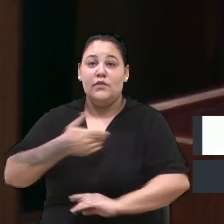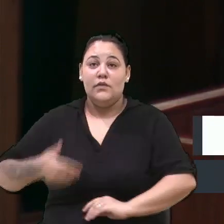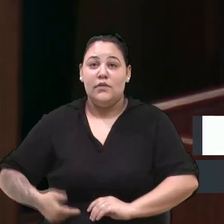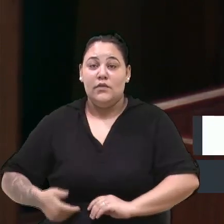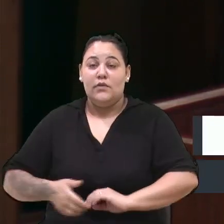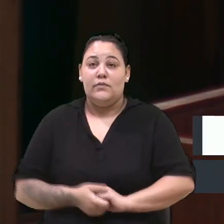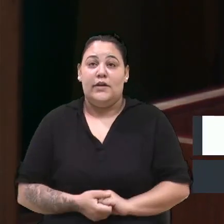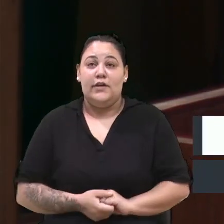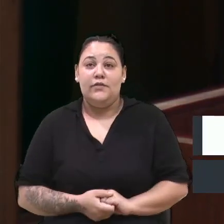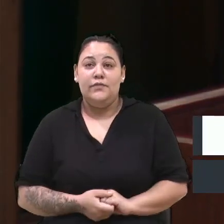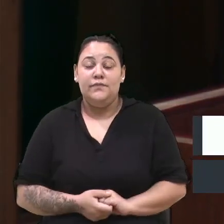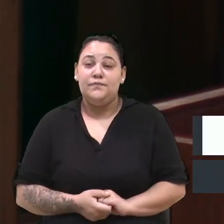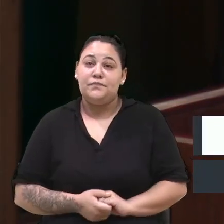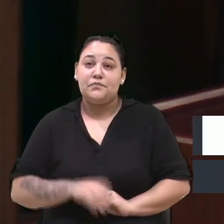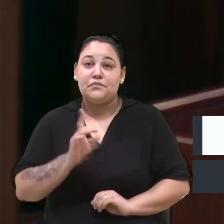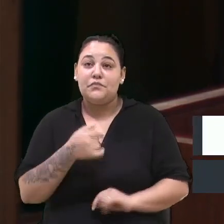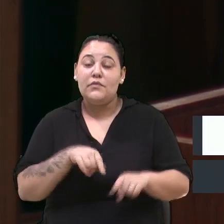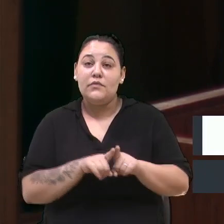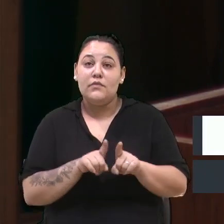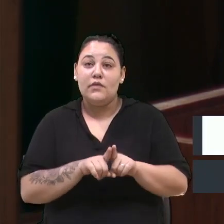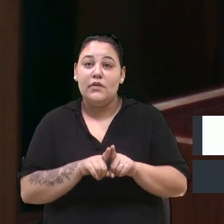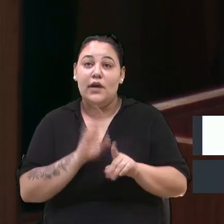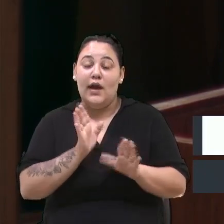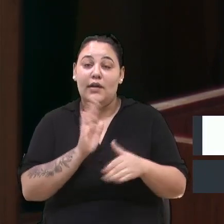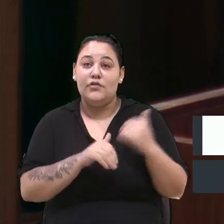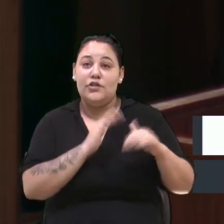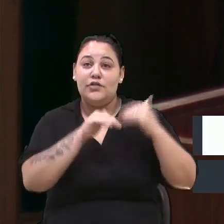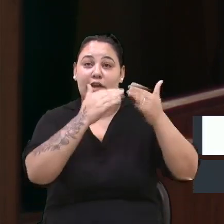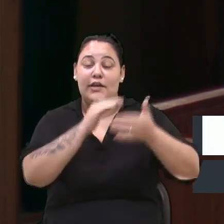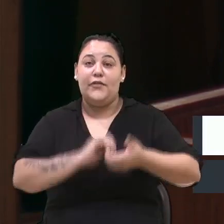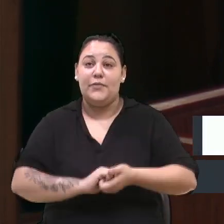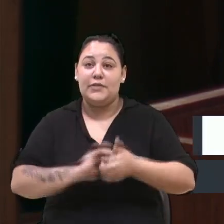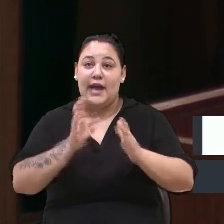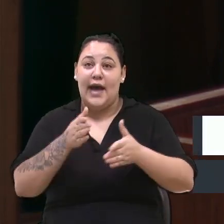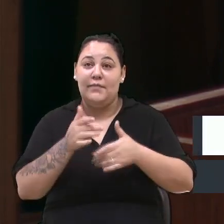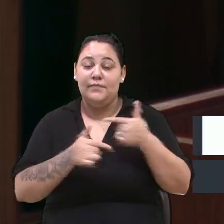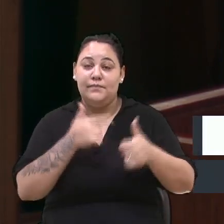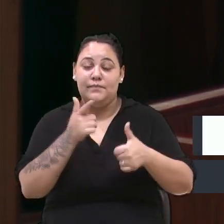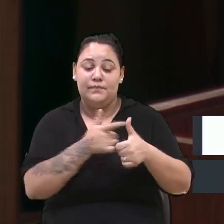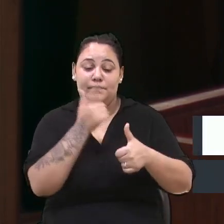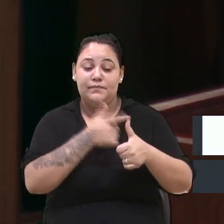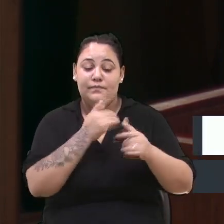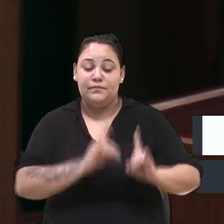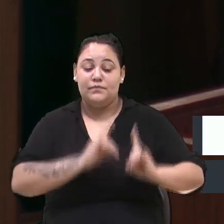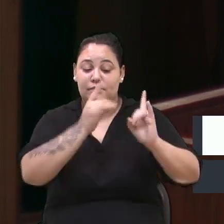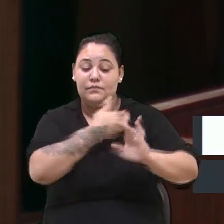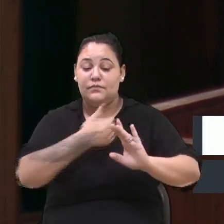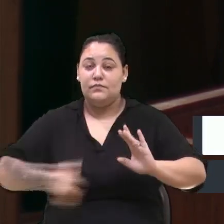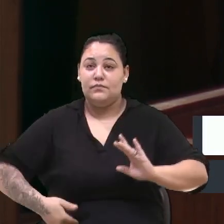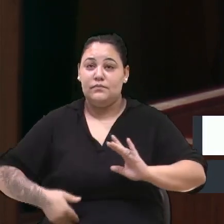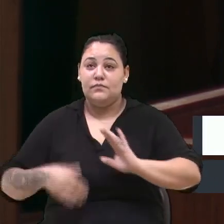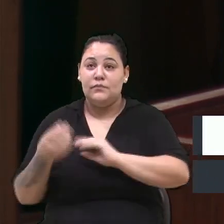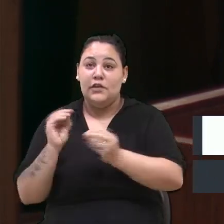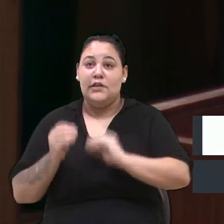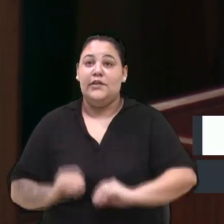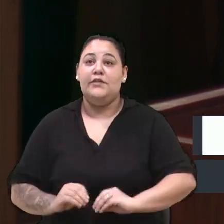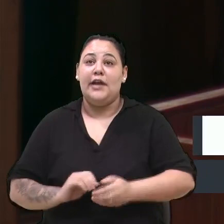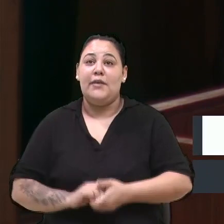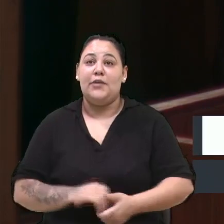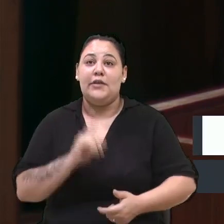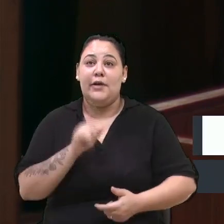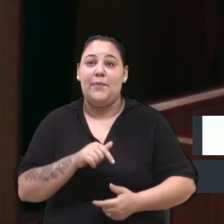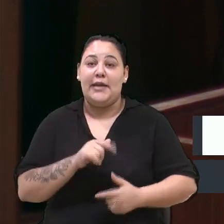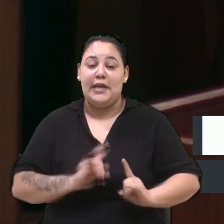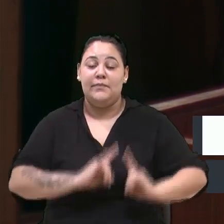senhores. Essa já está em funcionamento. E o primeiro prédio público a ser construído,